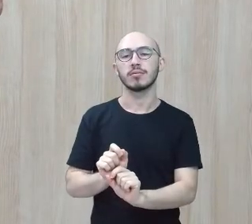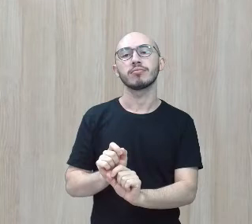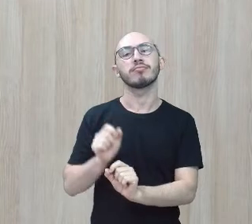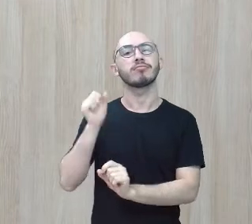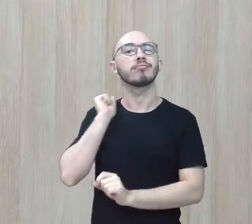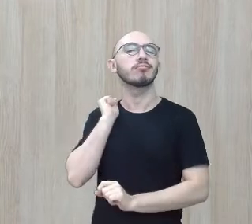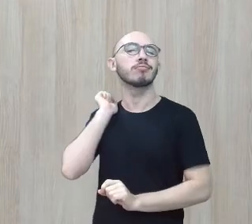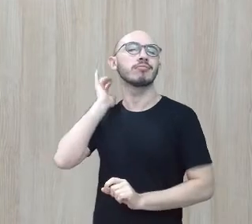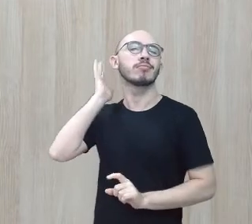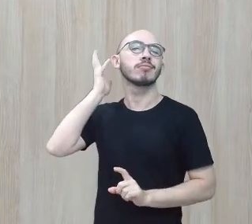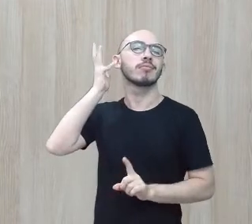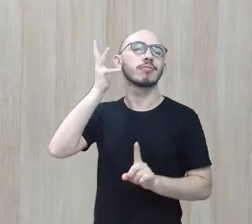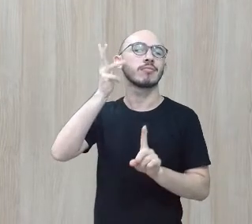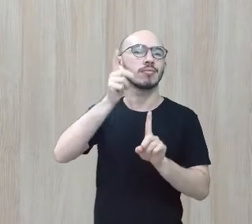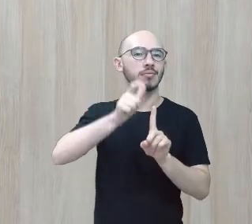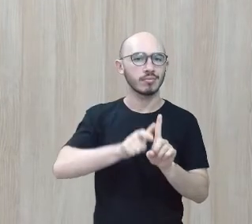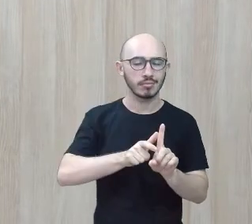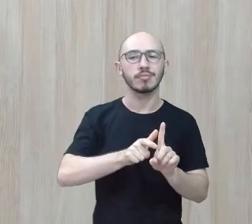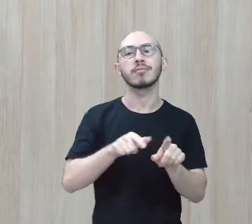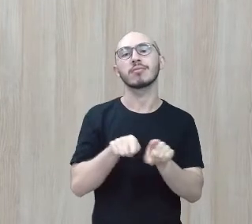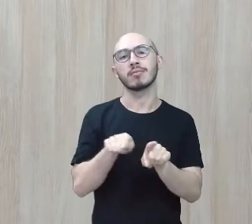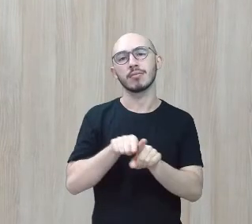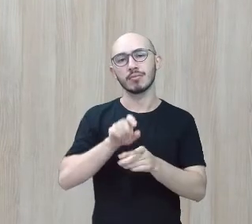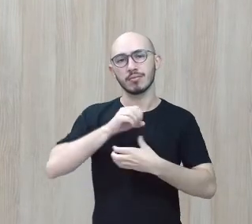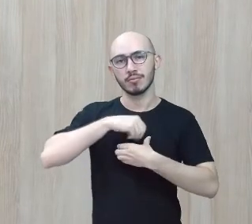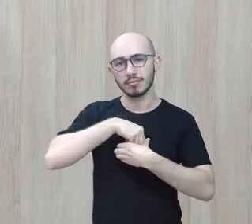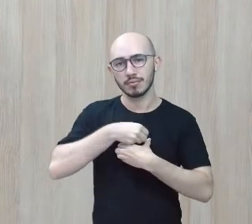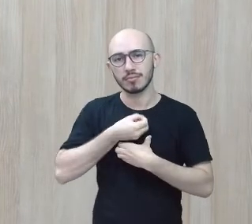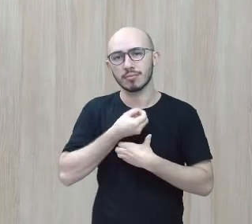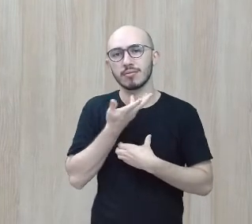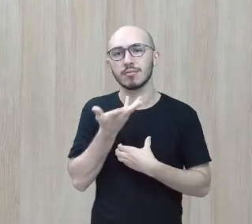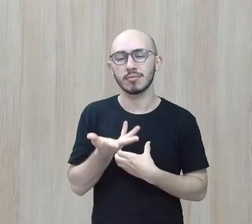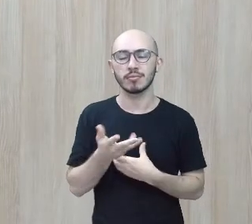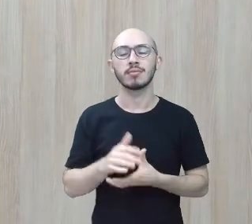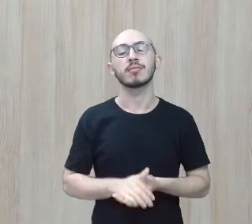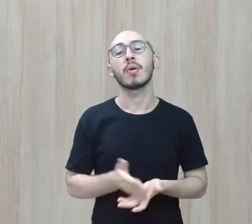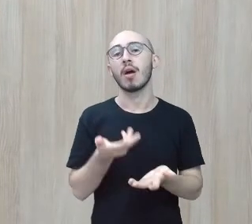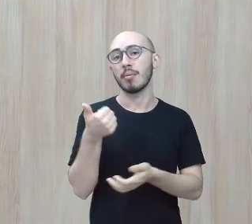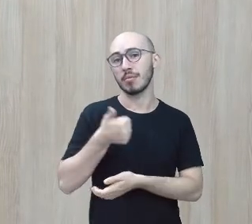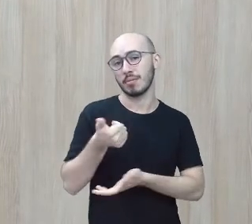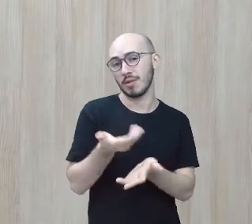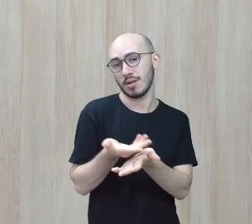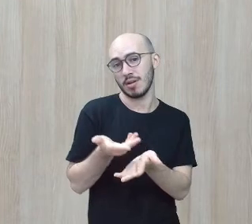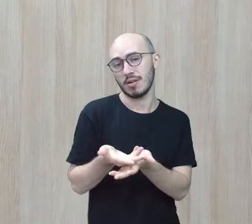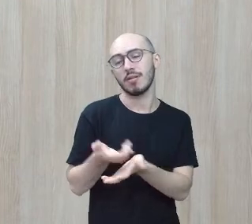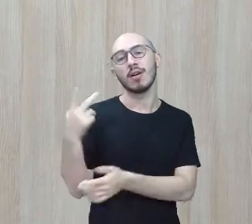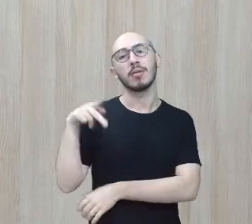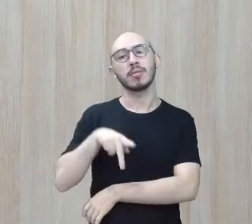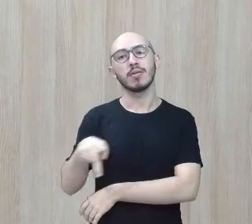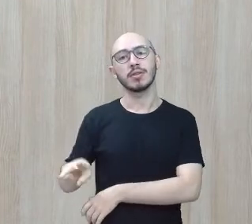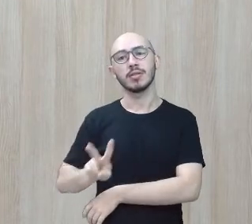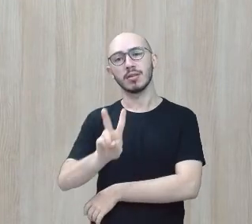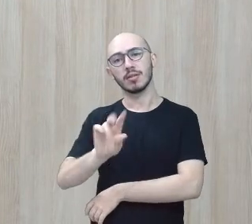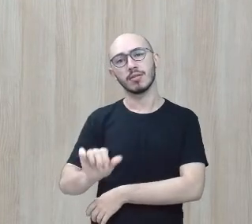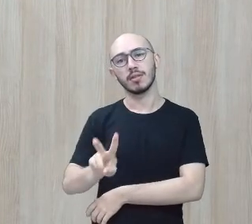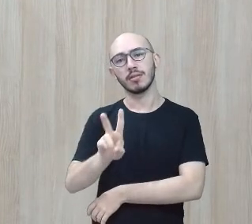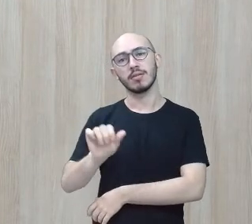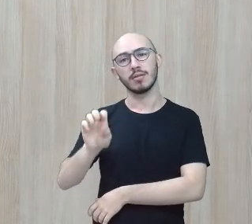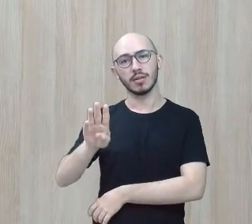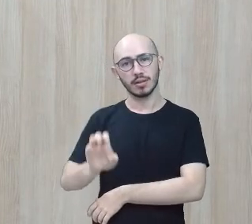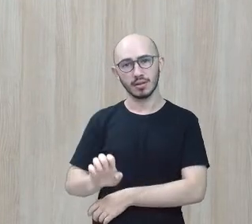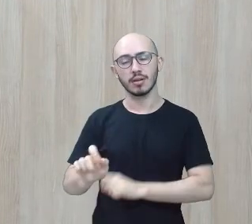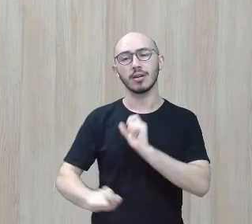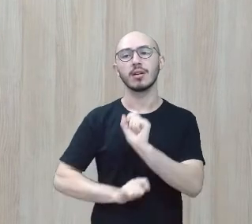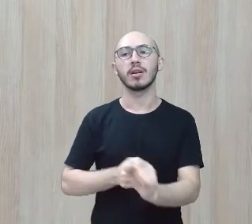autobiografia. A primeira aula foi dada pela professora Viviane e a terceira será a nossa